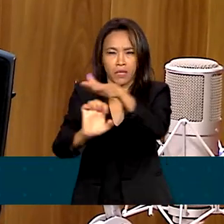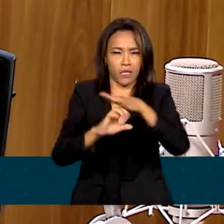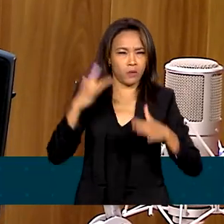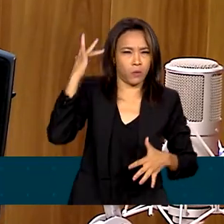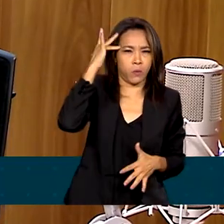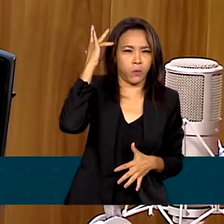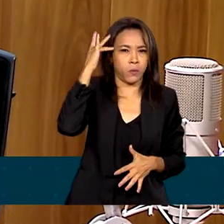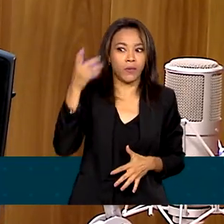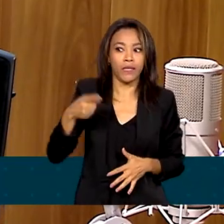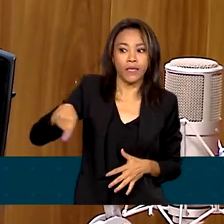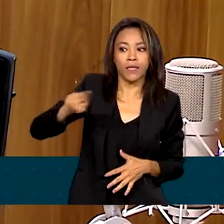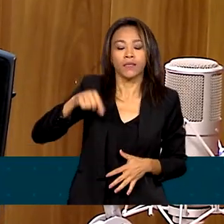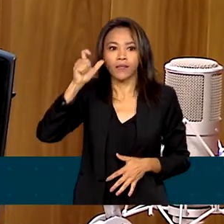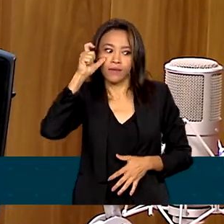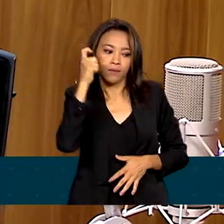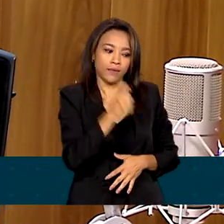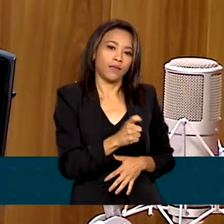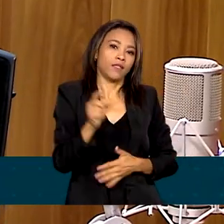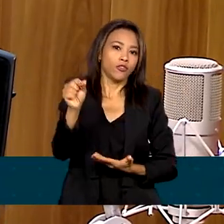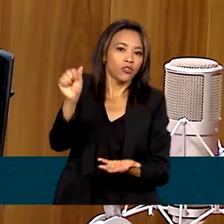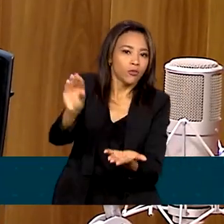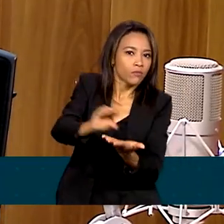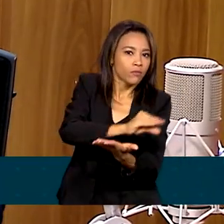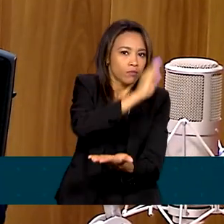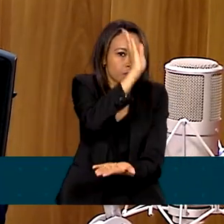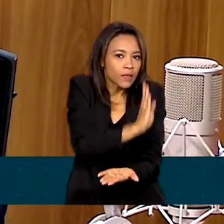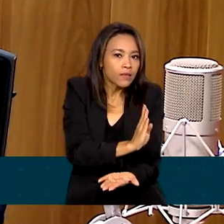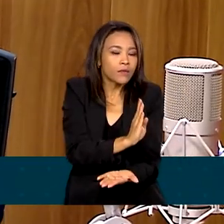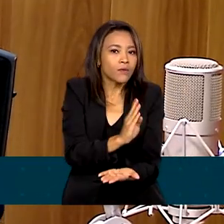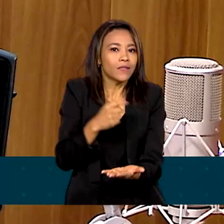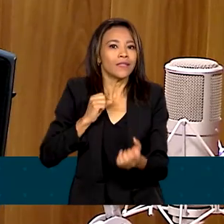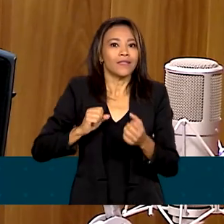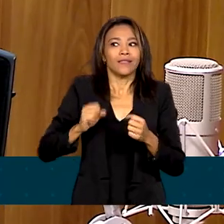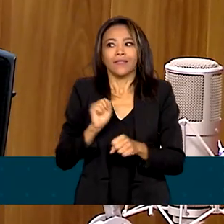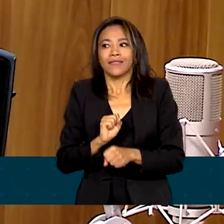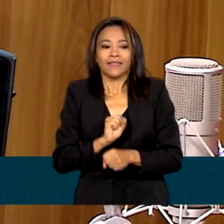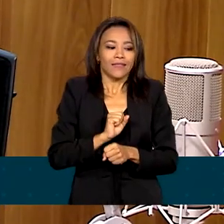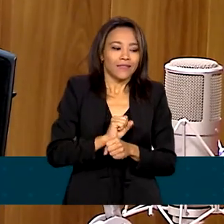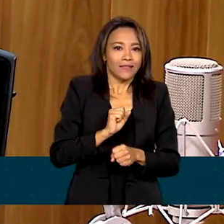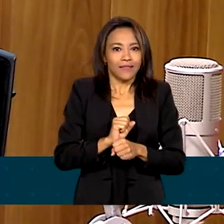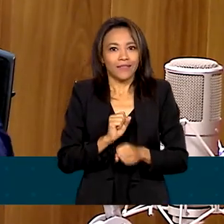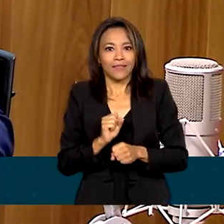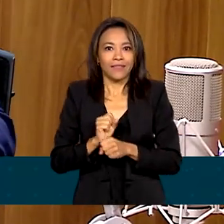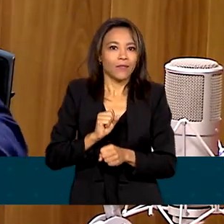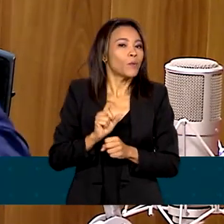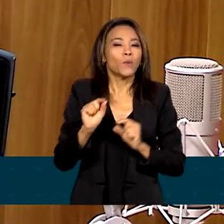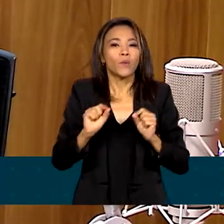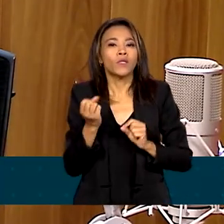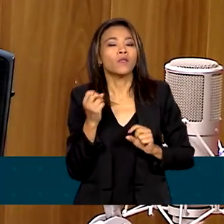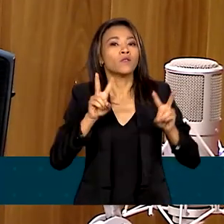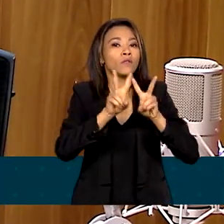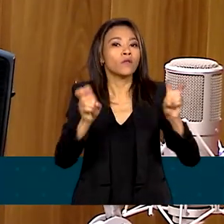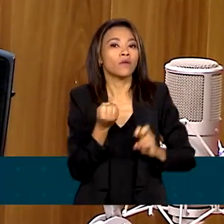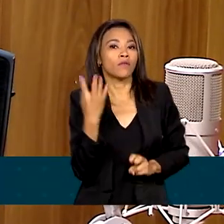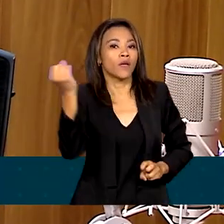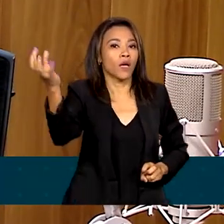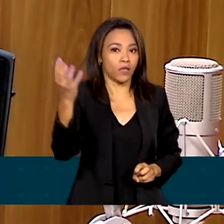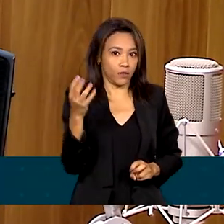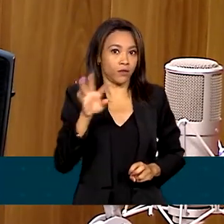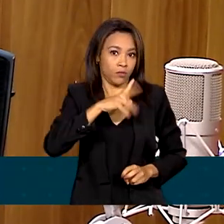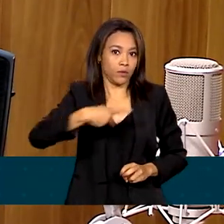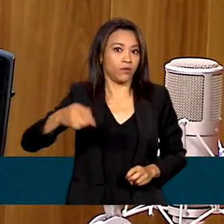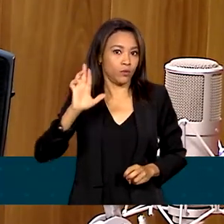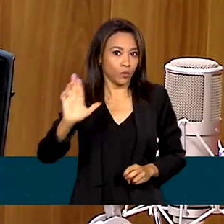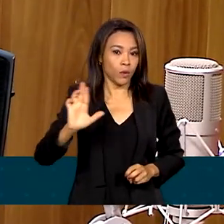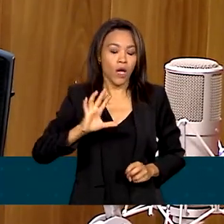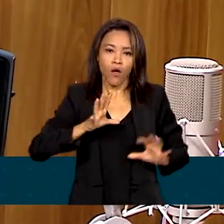tem um forte interesse em investir aqui no Brasil. E a expectativa é grande da viagem do presidente. Muitos empresários brasileiros,